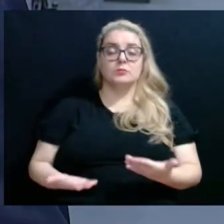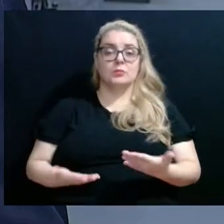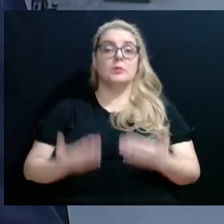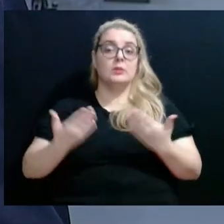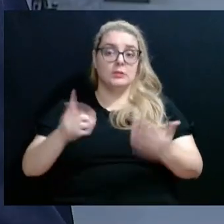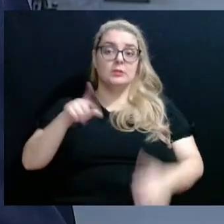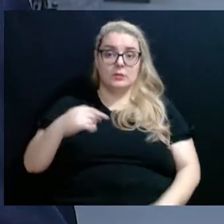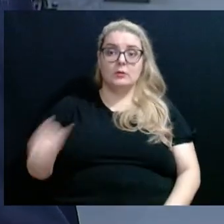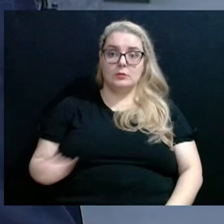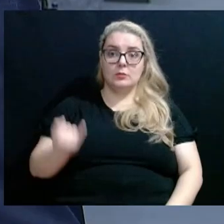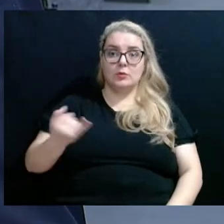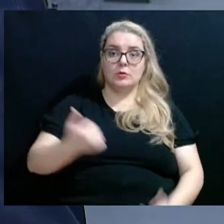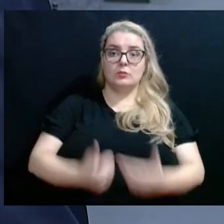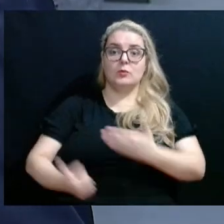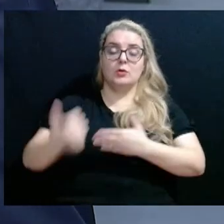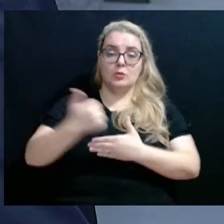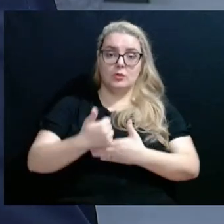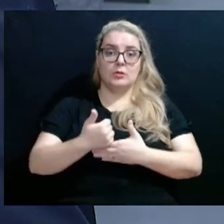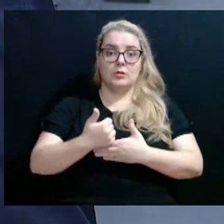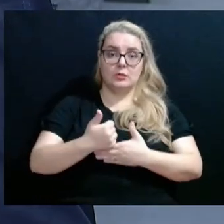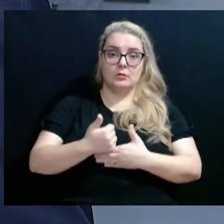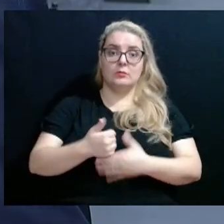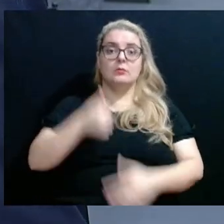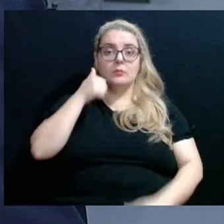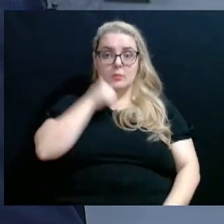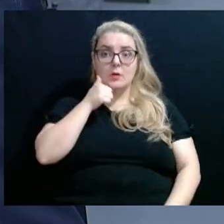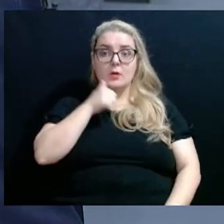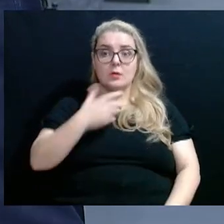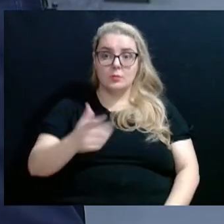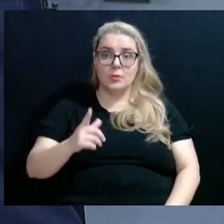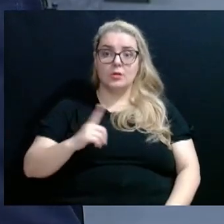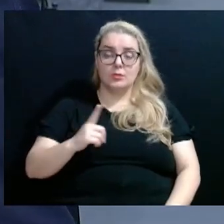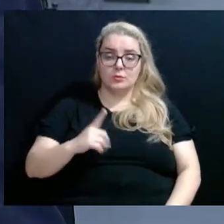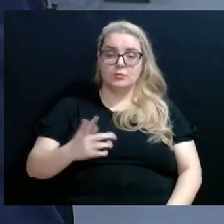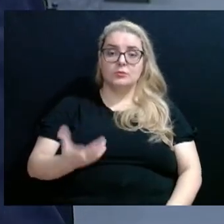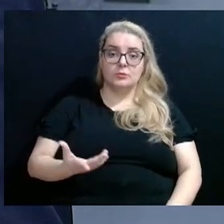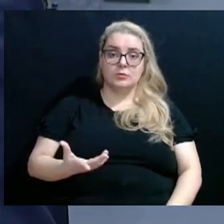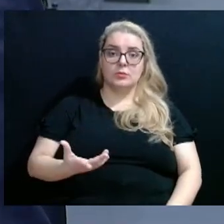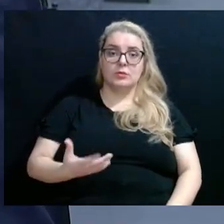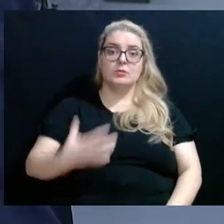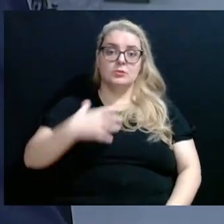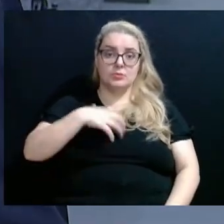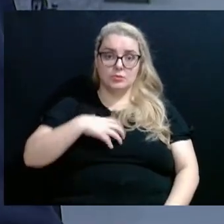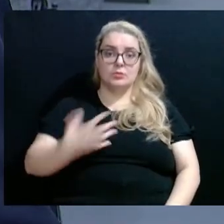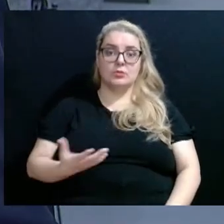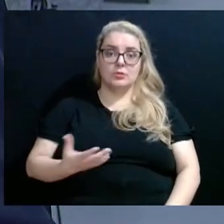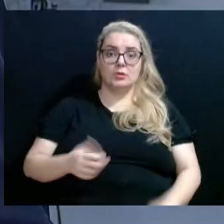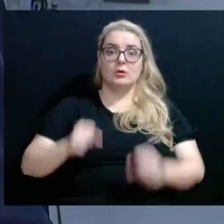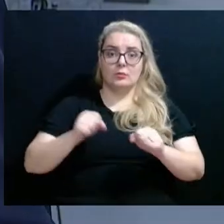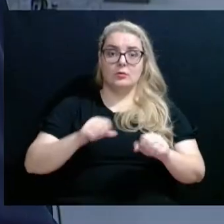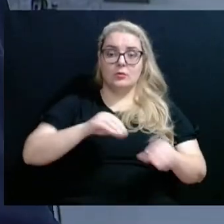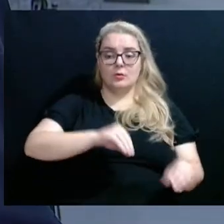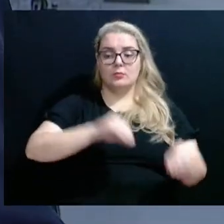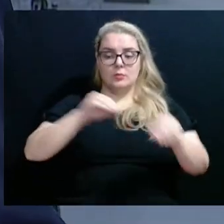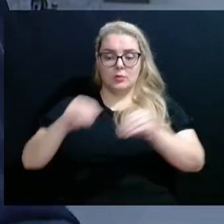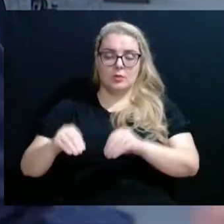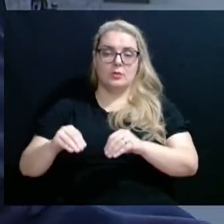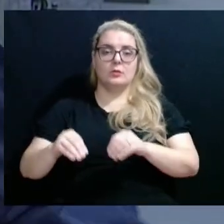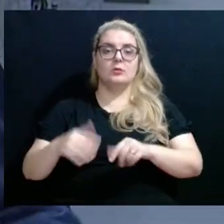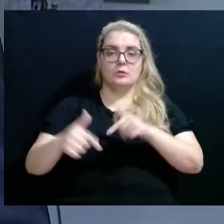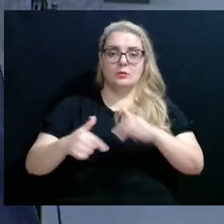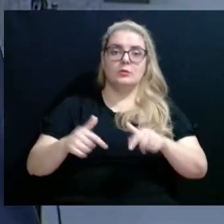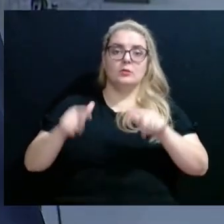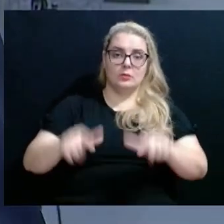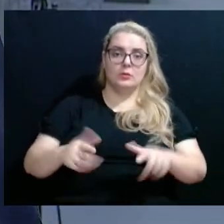garantir prioridade para que as mulheres tenham condição de poder se remover do local de trabalho